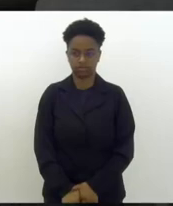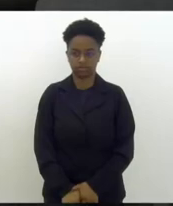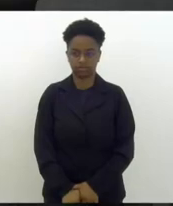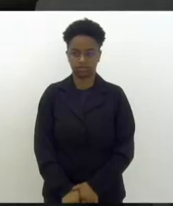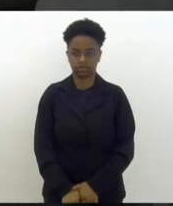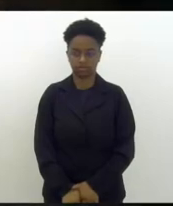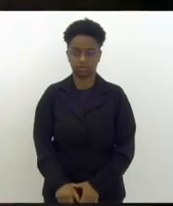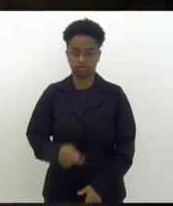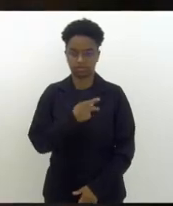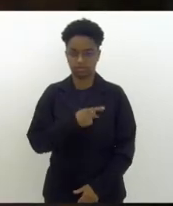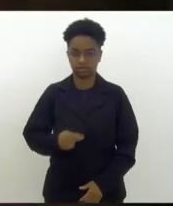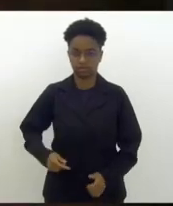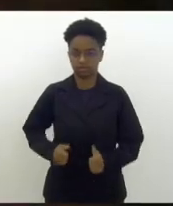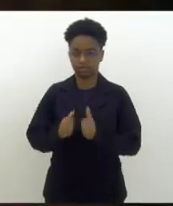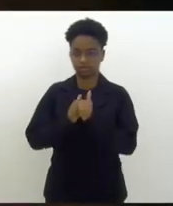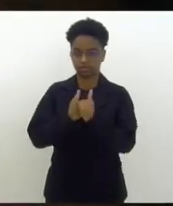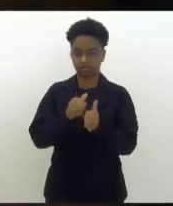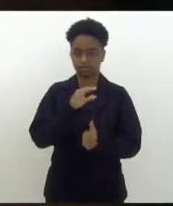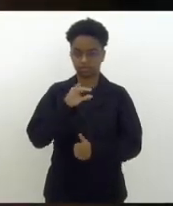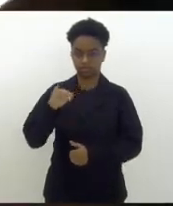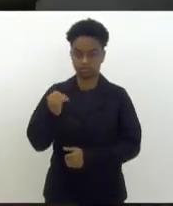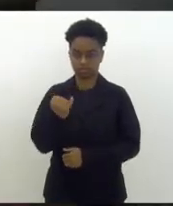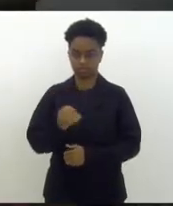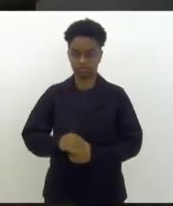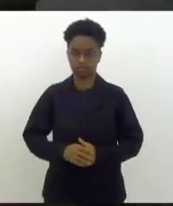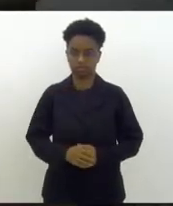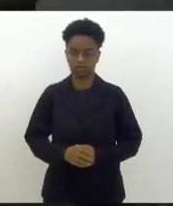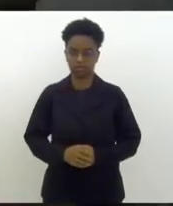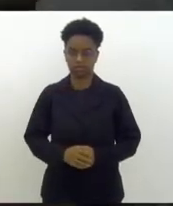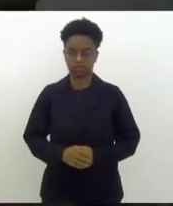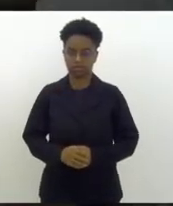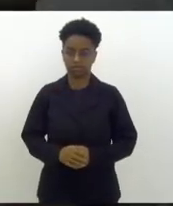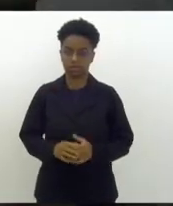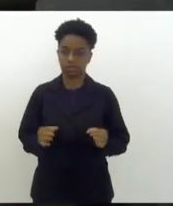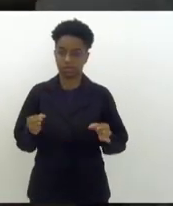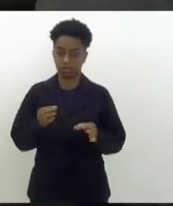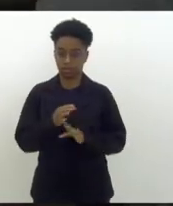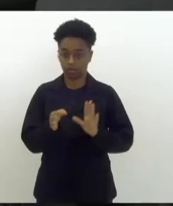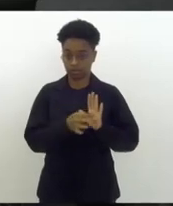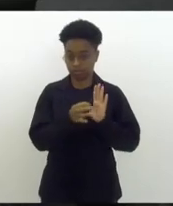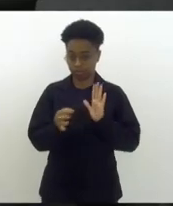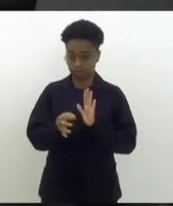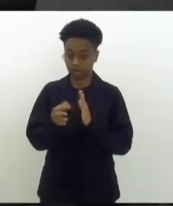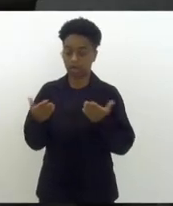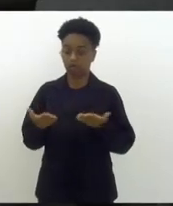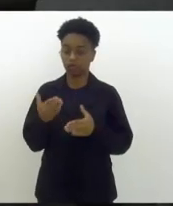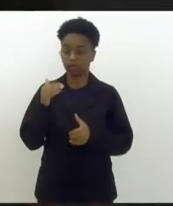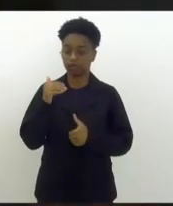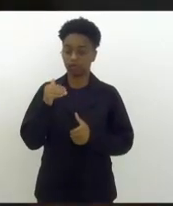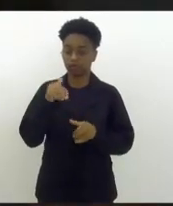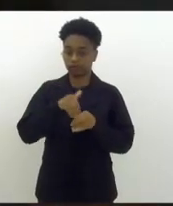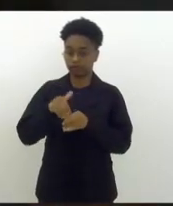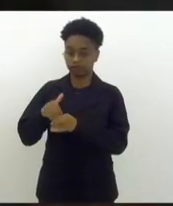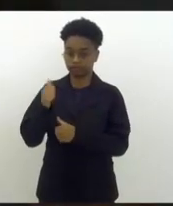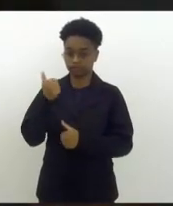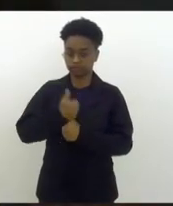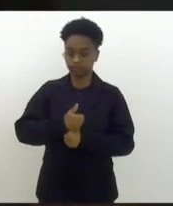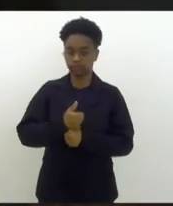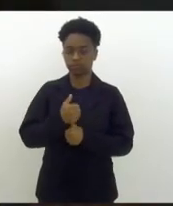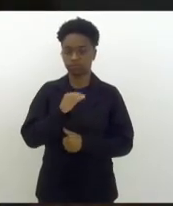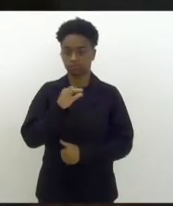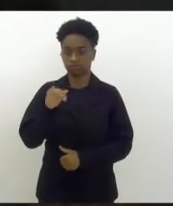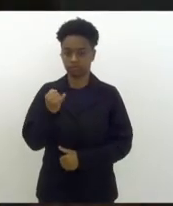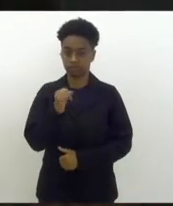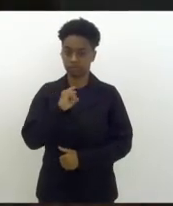Presidente acompanha Aparecida ccj com os pareceres emitidos em votação substitutivo da ccj senhores